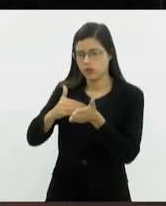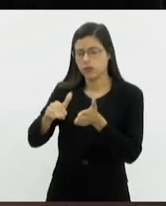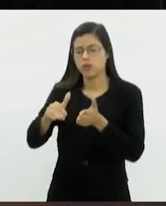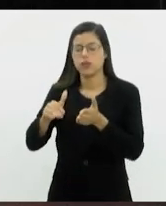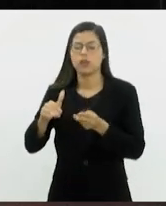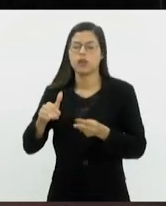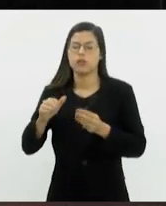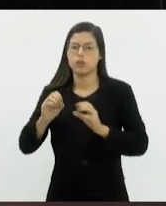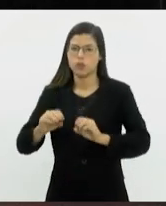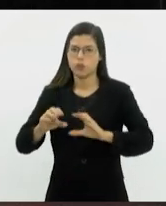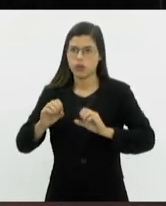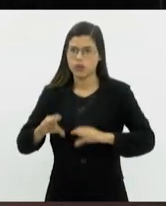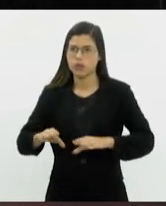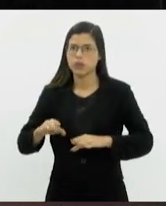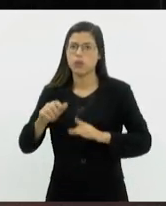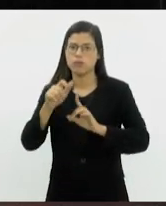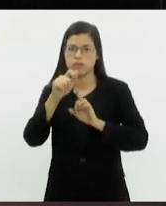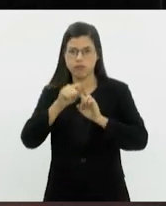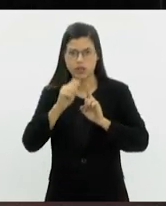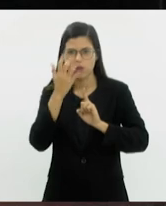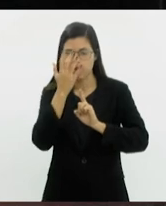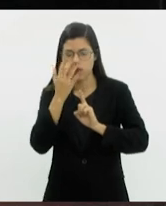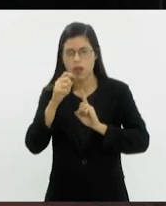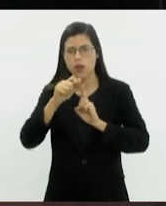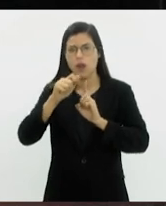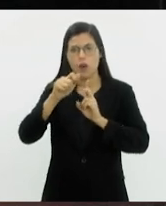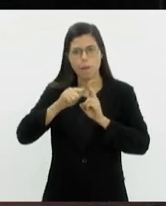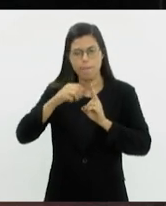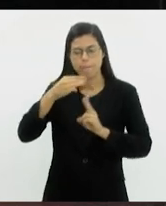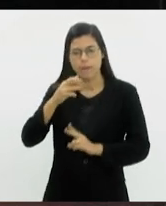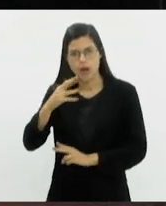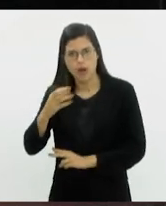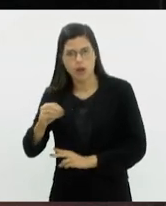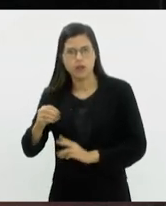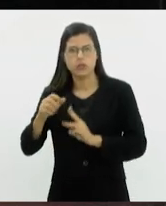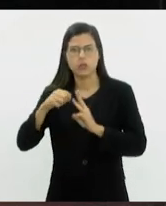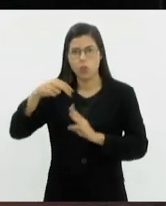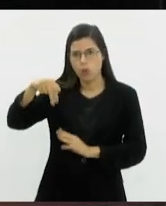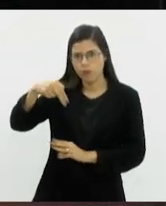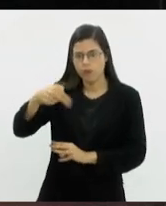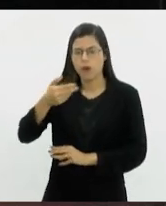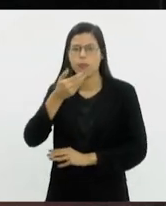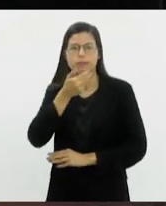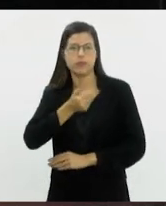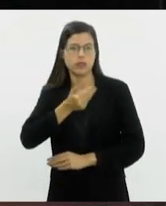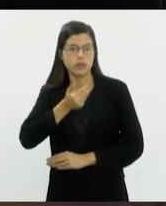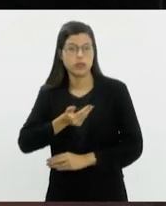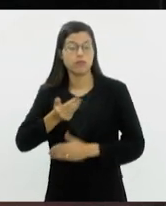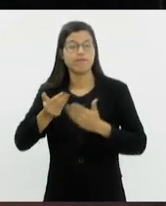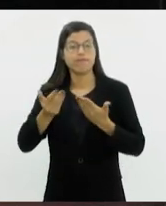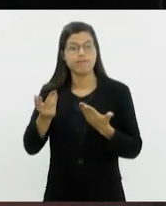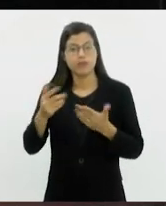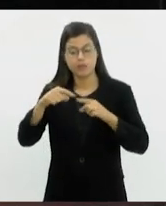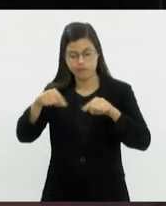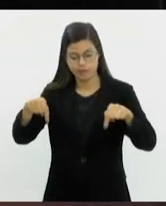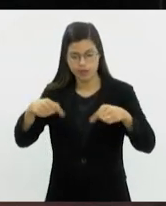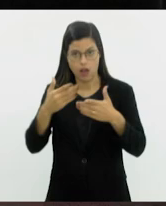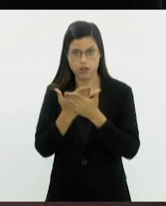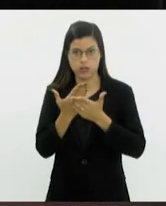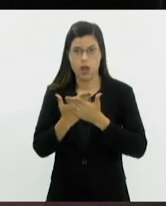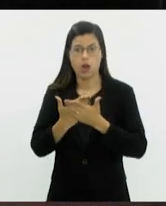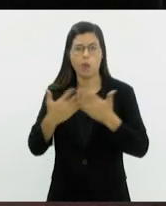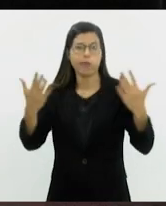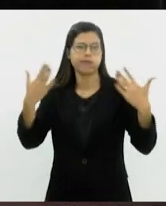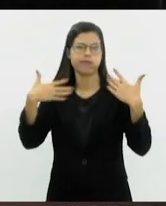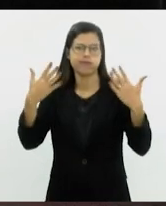Educação nos meses de fevereiro, março, novembro, dezembro, onde o calor em nossas salas de aula